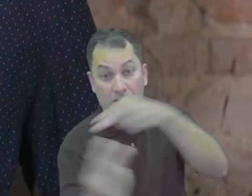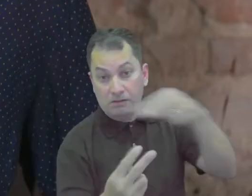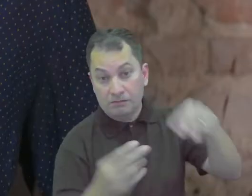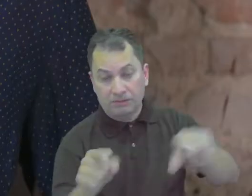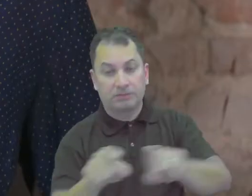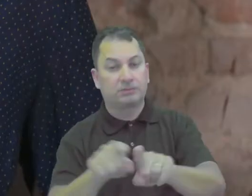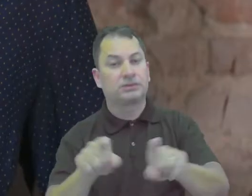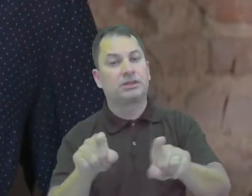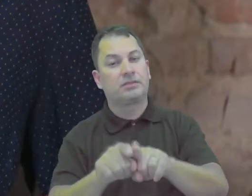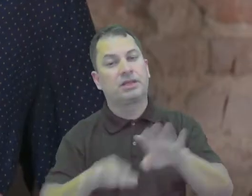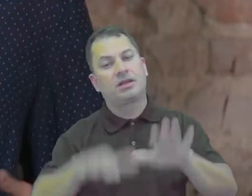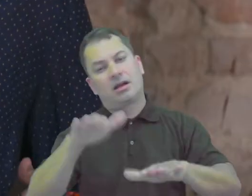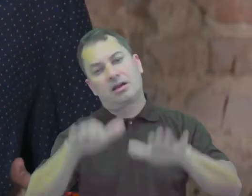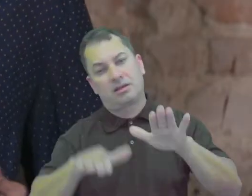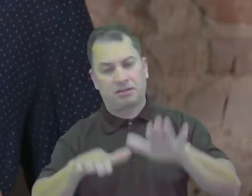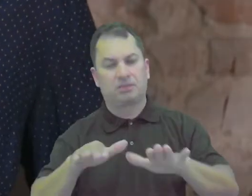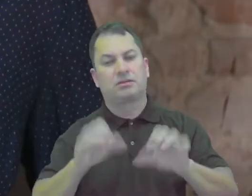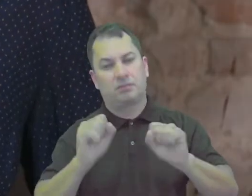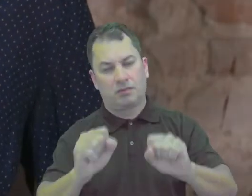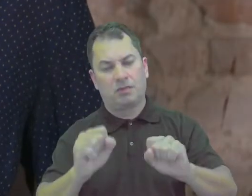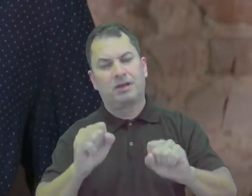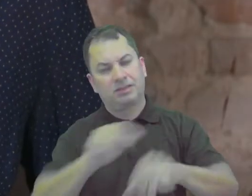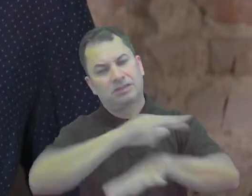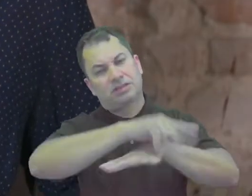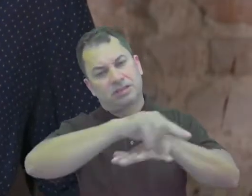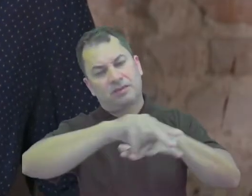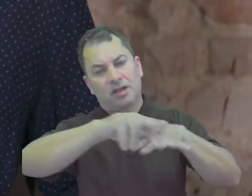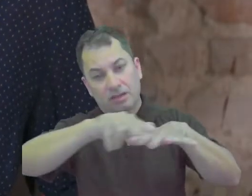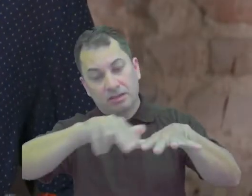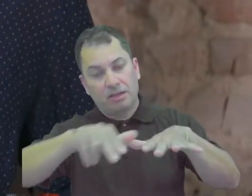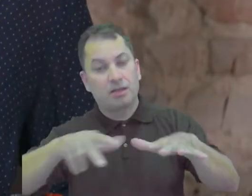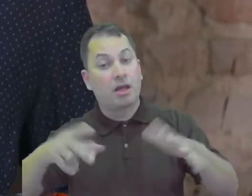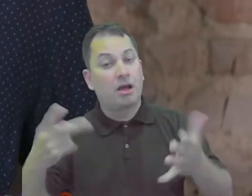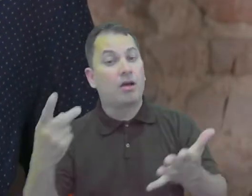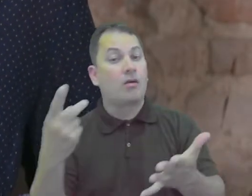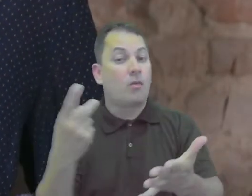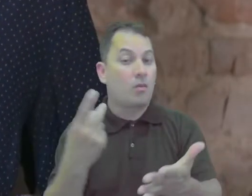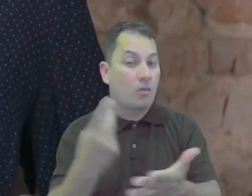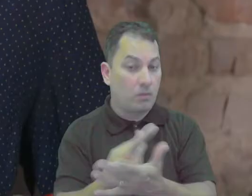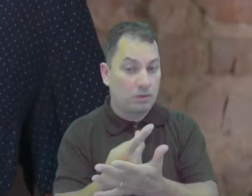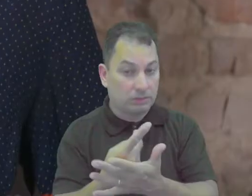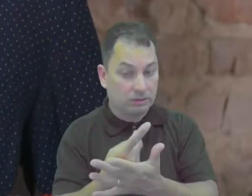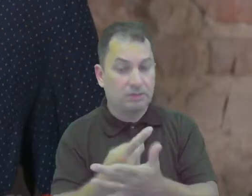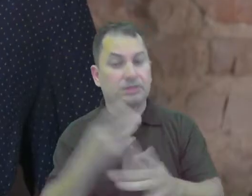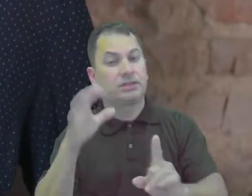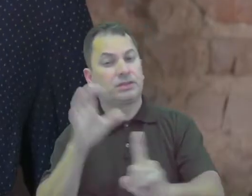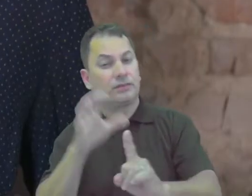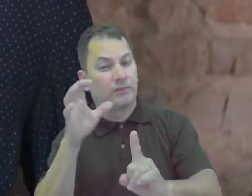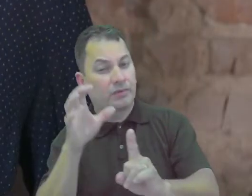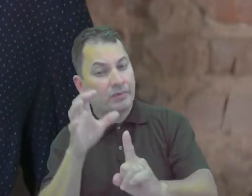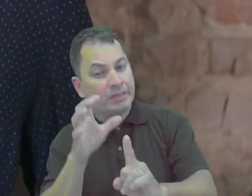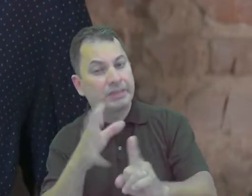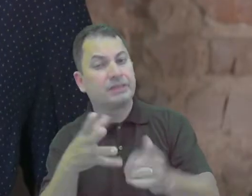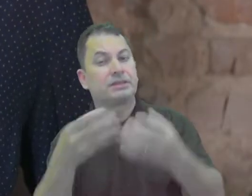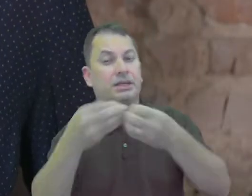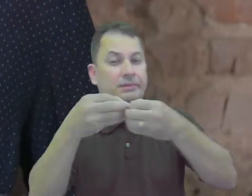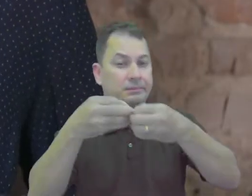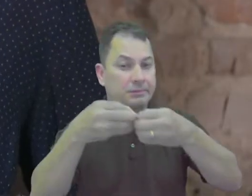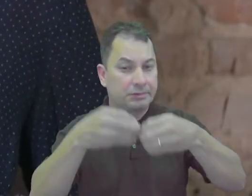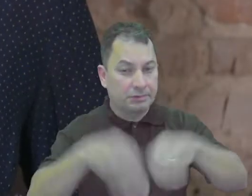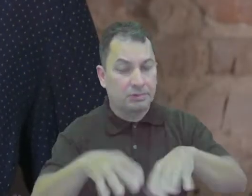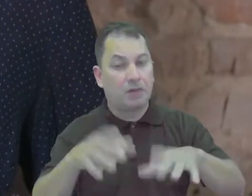climáticos extremos, né? Todas essas variáveis climáticas, né, podem impactar no aumento das